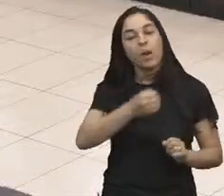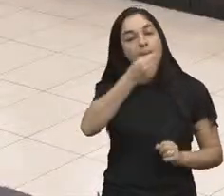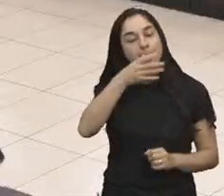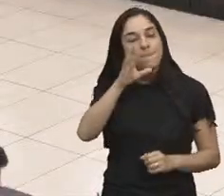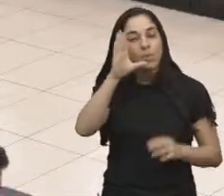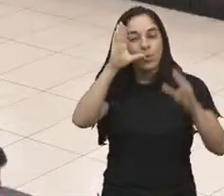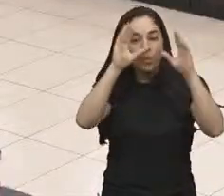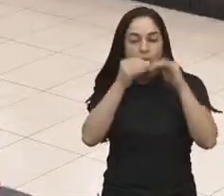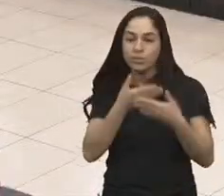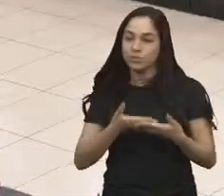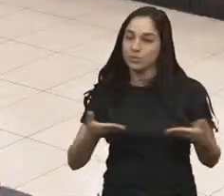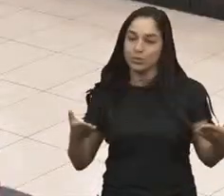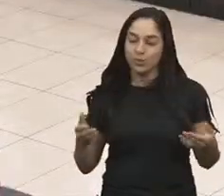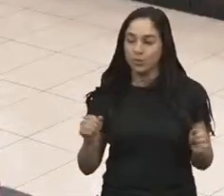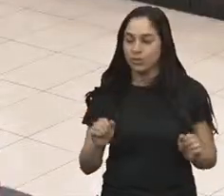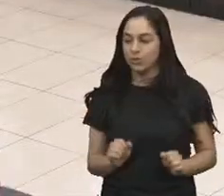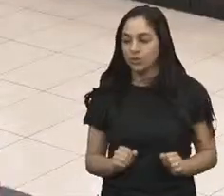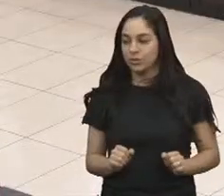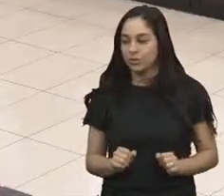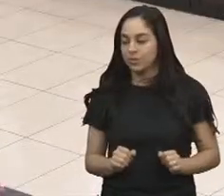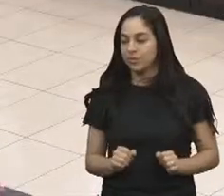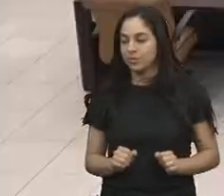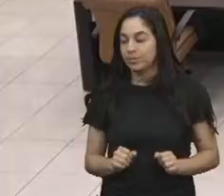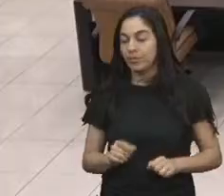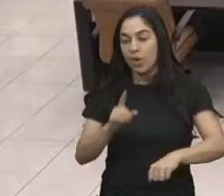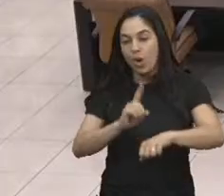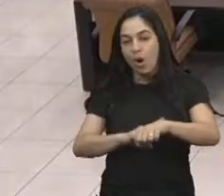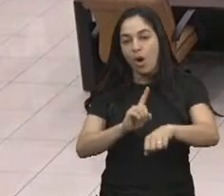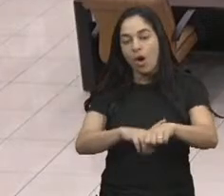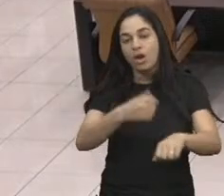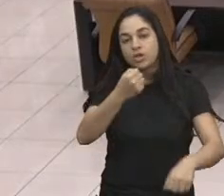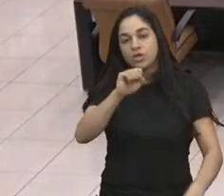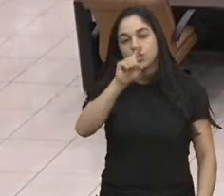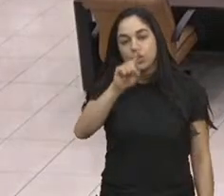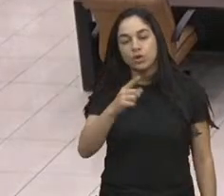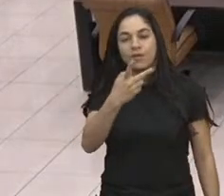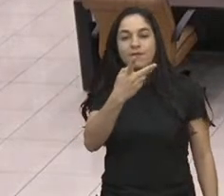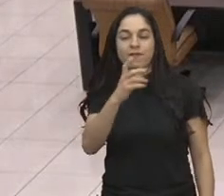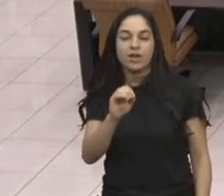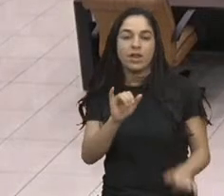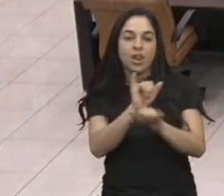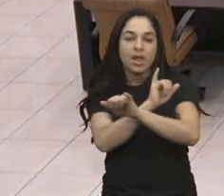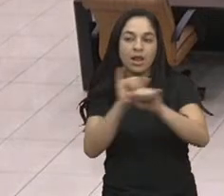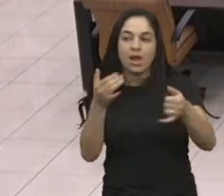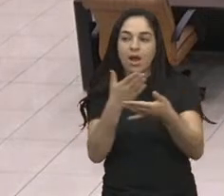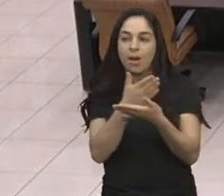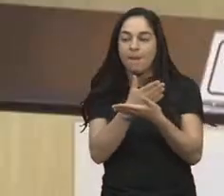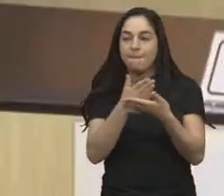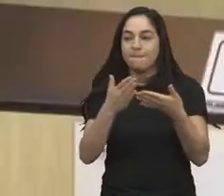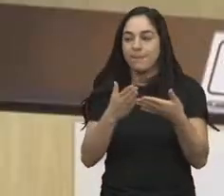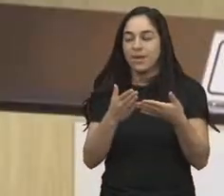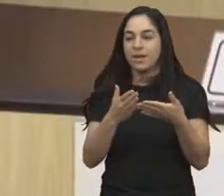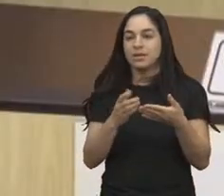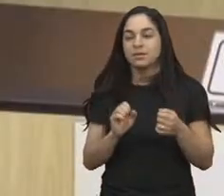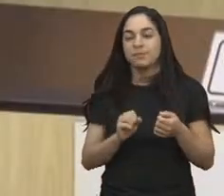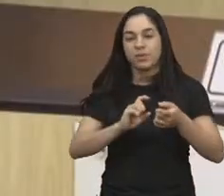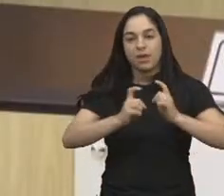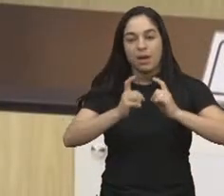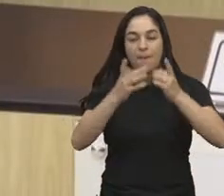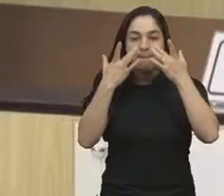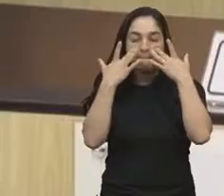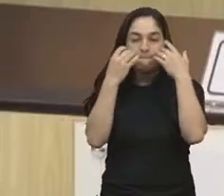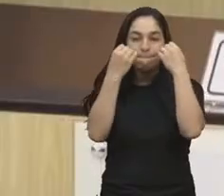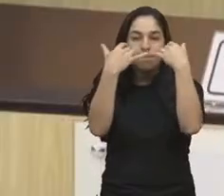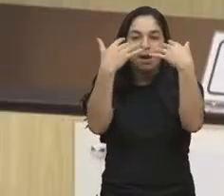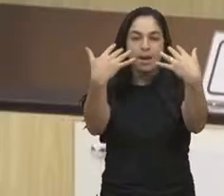noite a todos. Às 18h20, declaro aberto a presente audiência pública